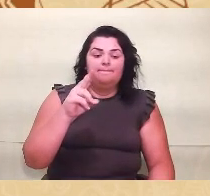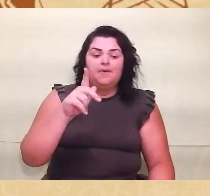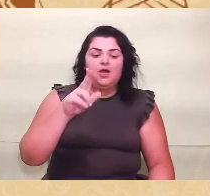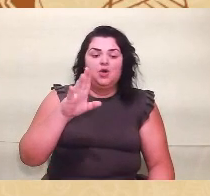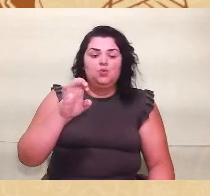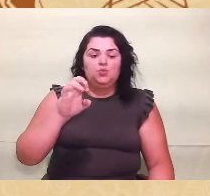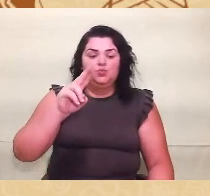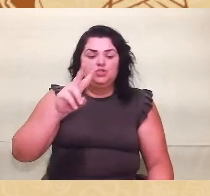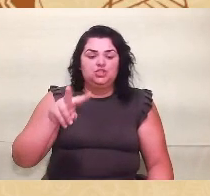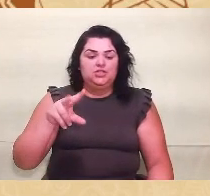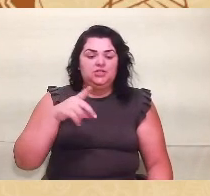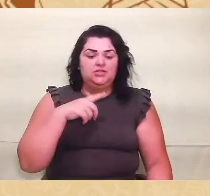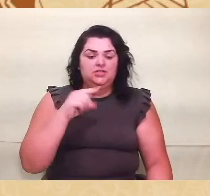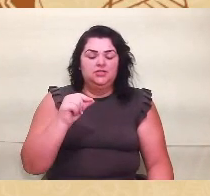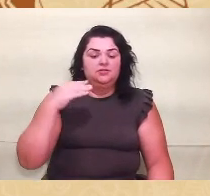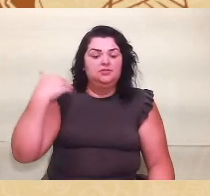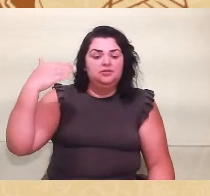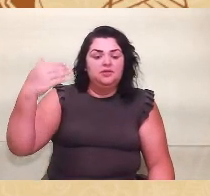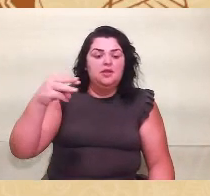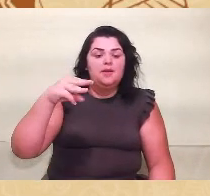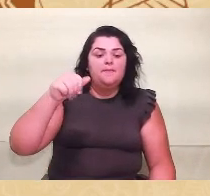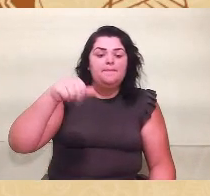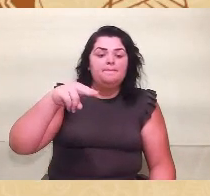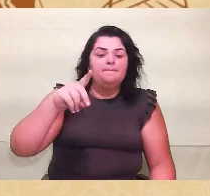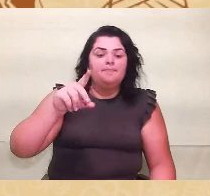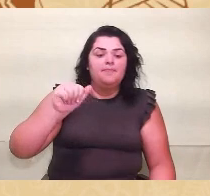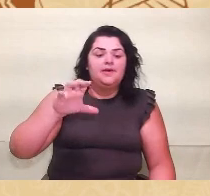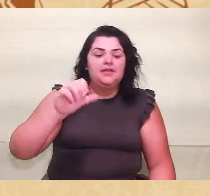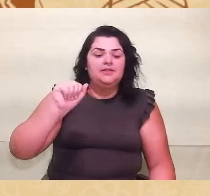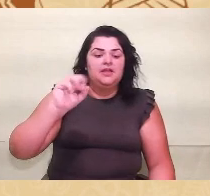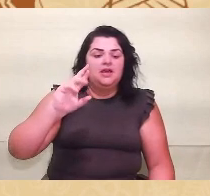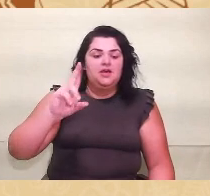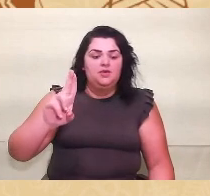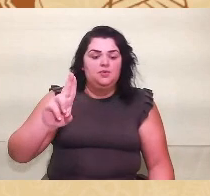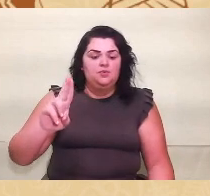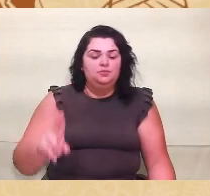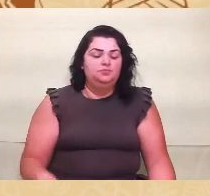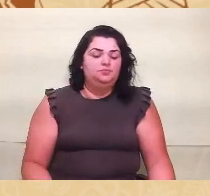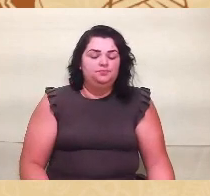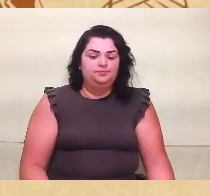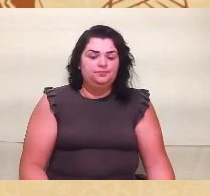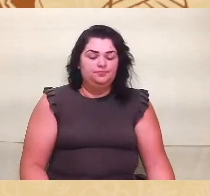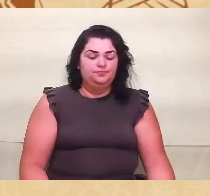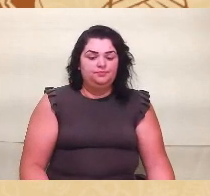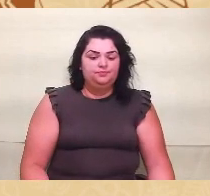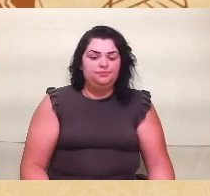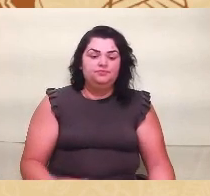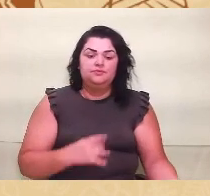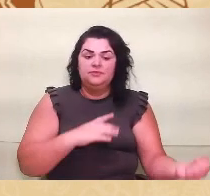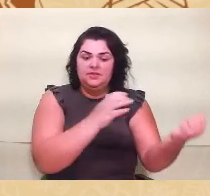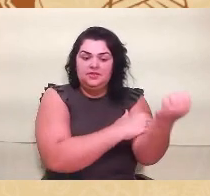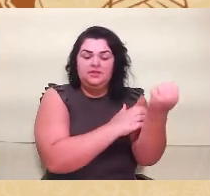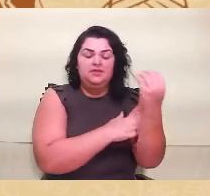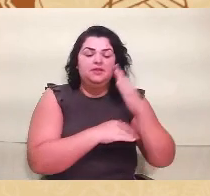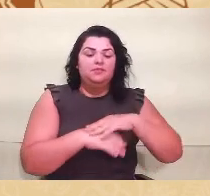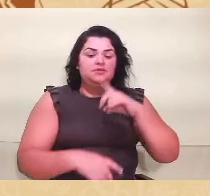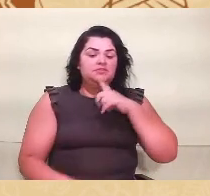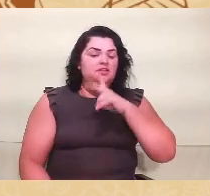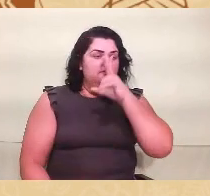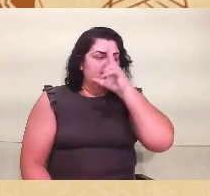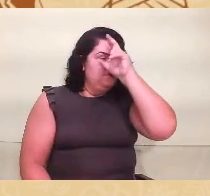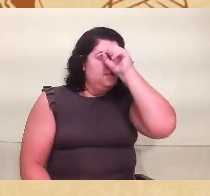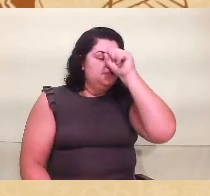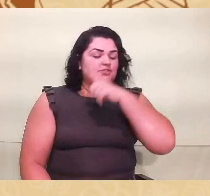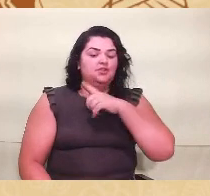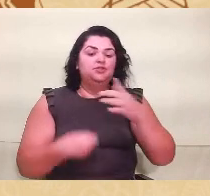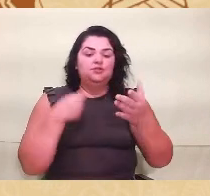de angacaru, que eu chamo de angacaru, alguns chamam de antropofagia. O guerreiro mais forte do outro povo, da luta, ele